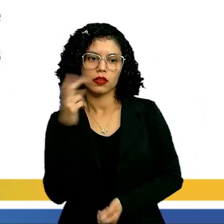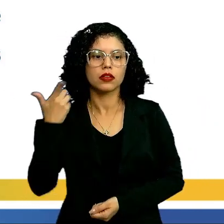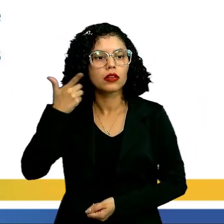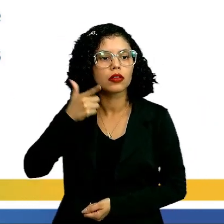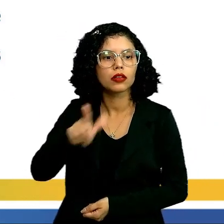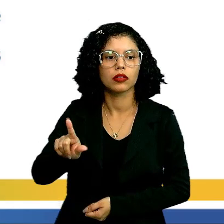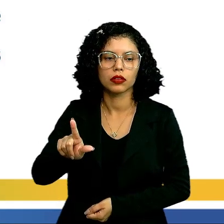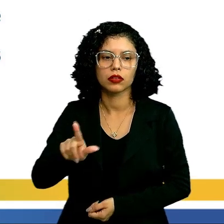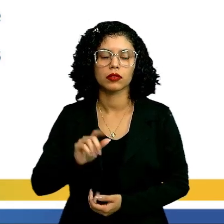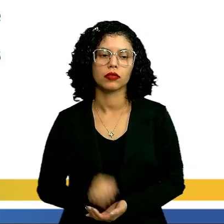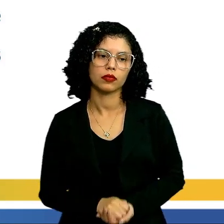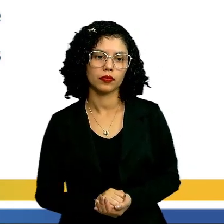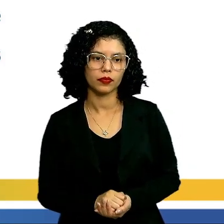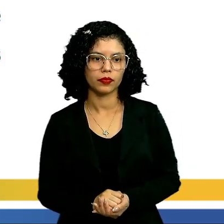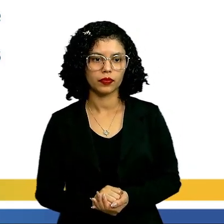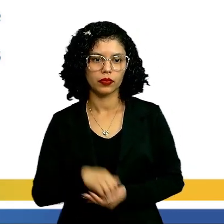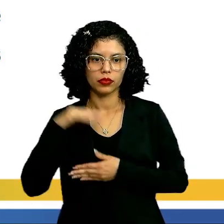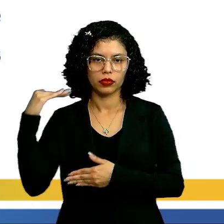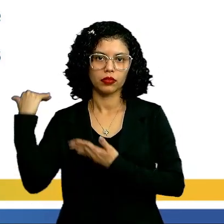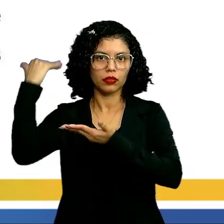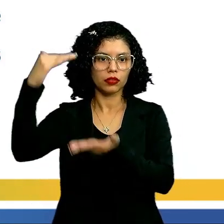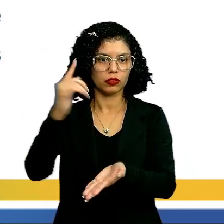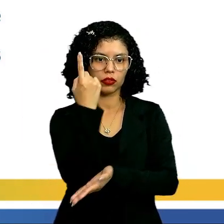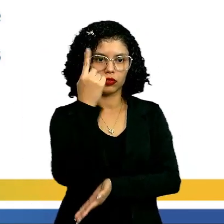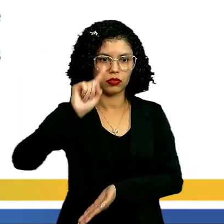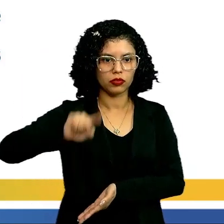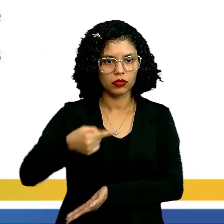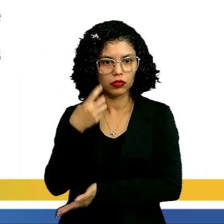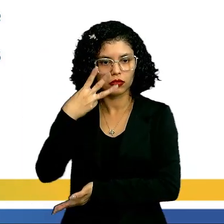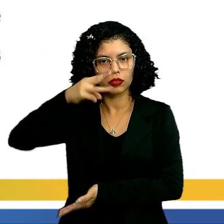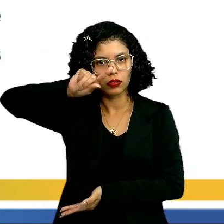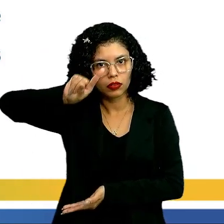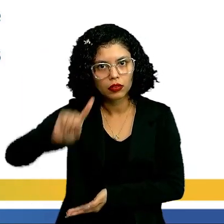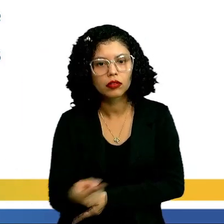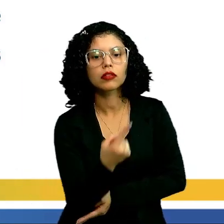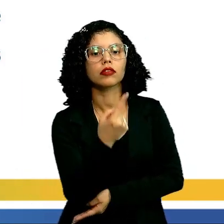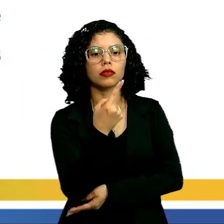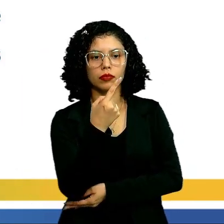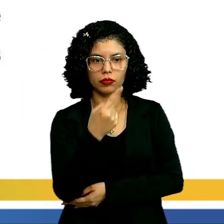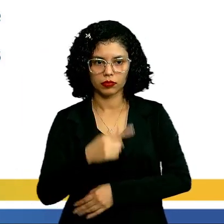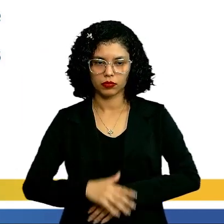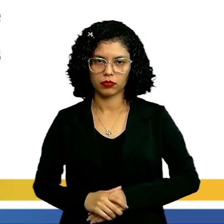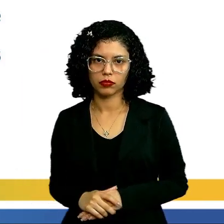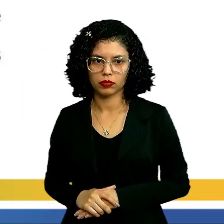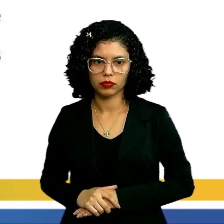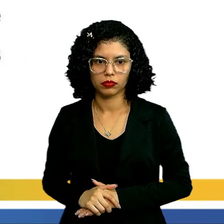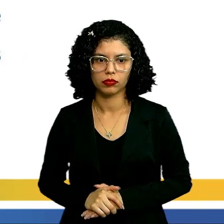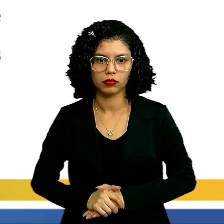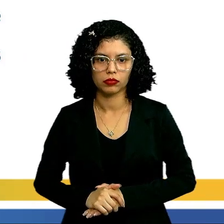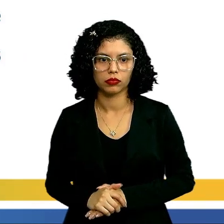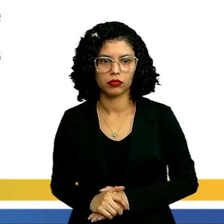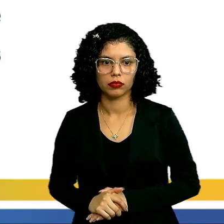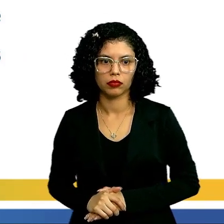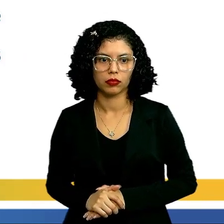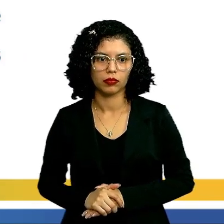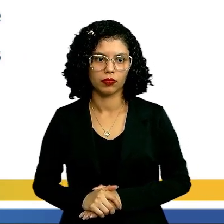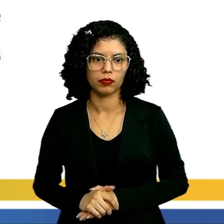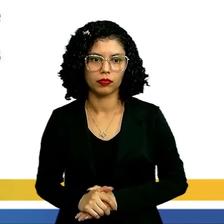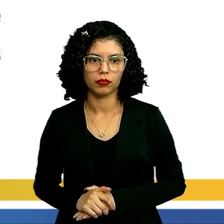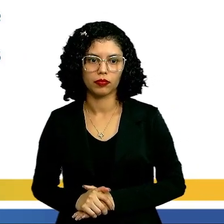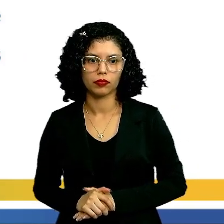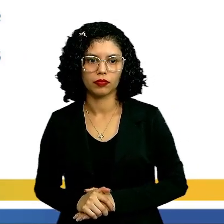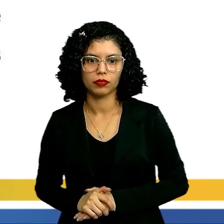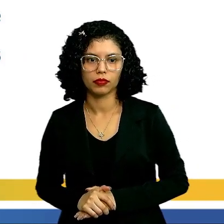árabes, em que o vencedor leva um prêmio de 1,3 milhão de